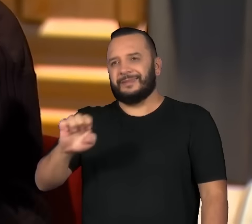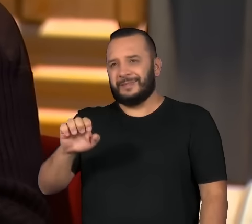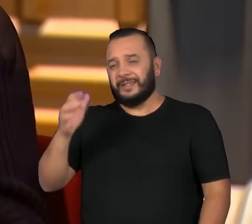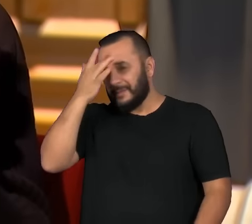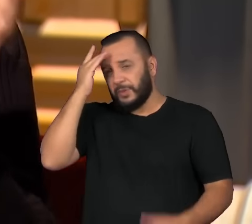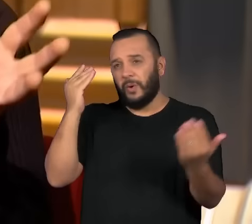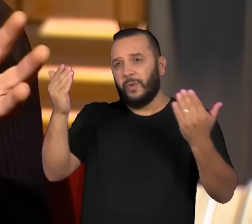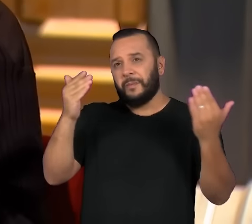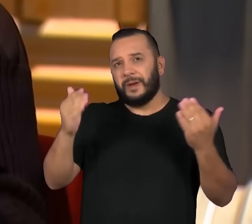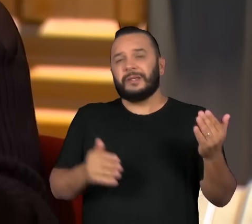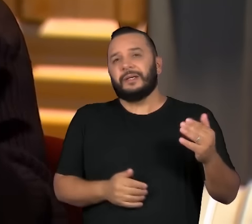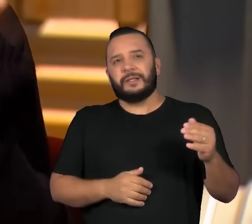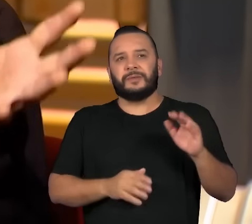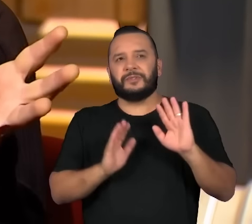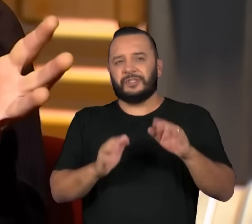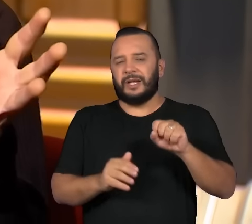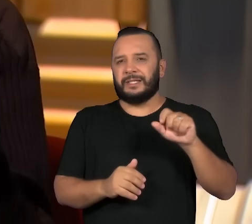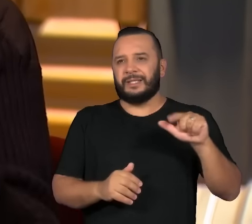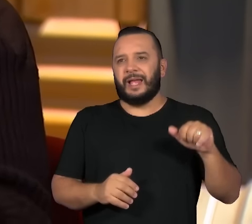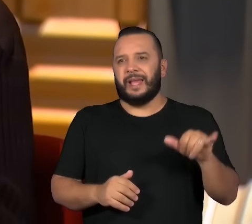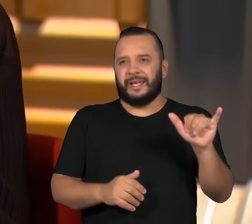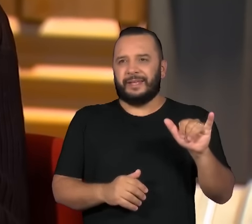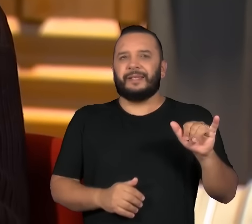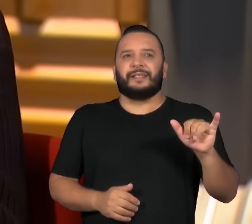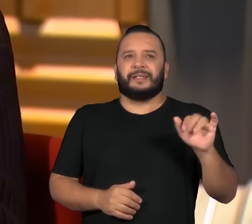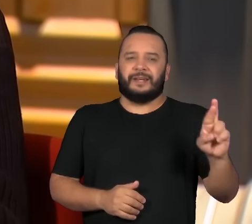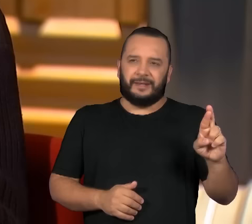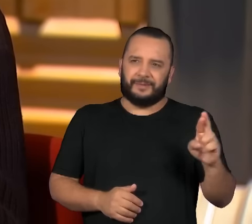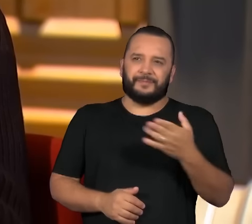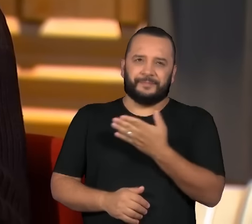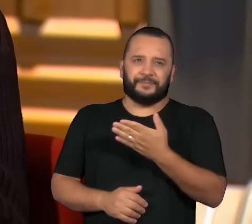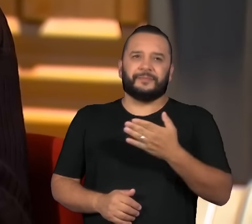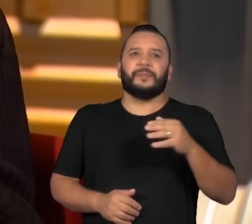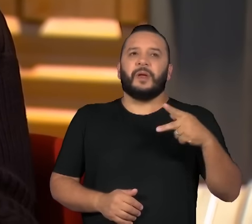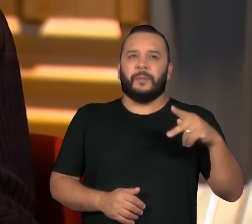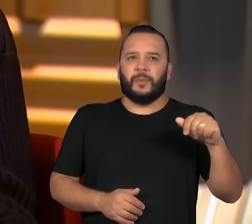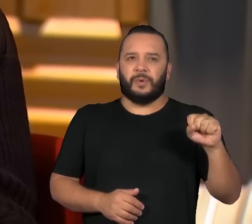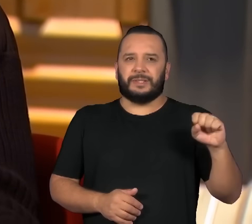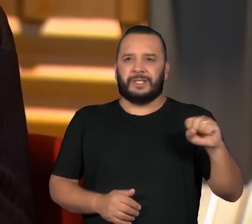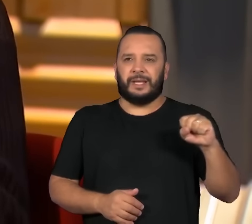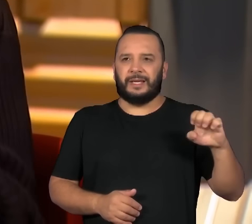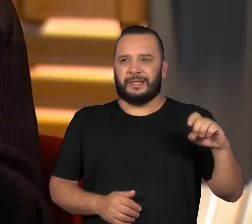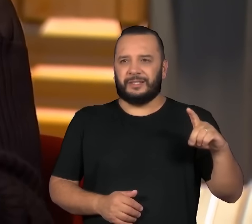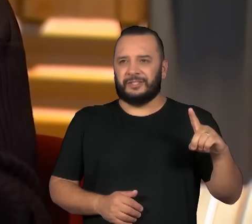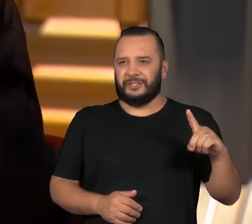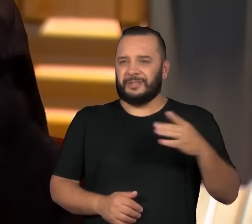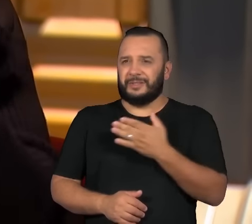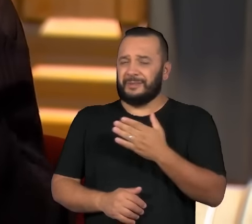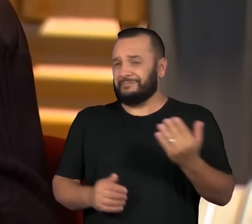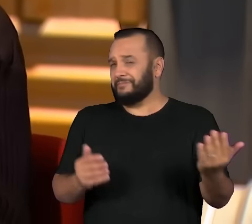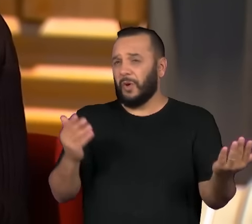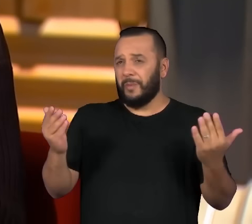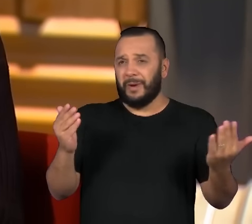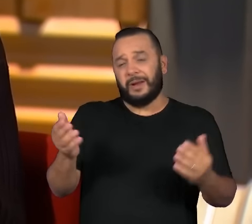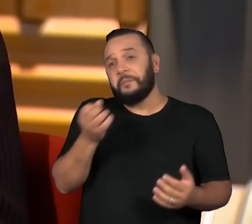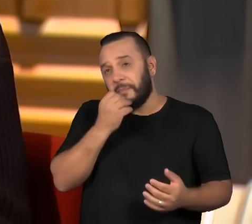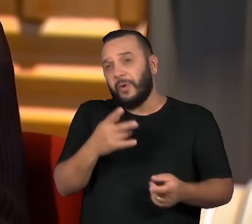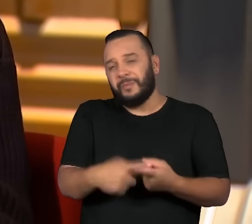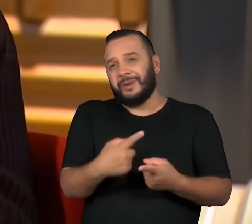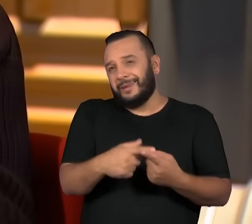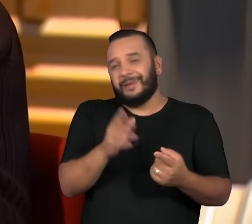Slayer, com o Possessed, daquelas bandas, né? Não que isso incomodava a gente, porque eram nossos ídolos. Ser comparado com nossos ídolos era muito